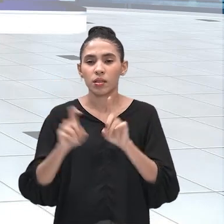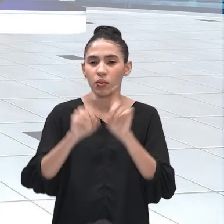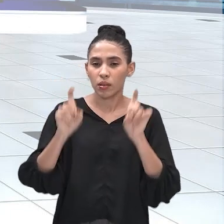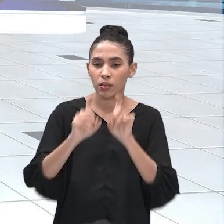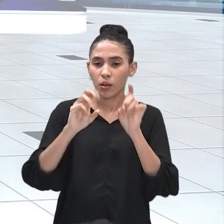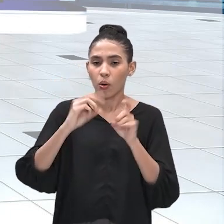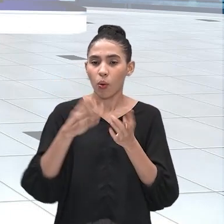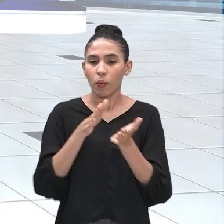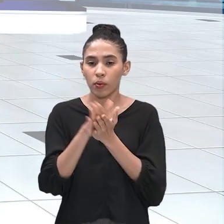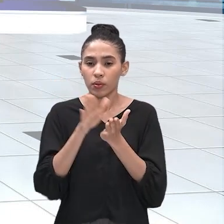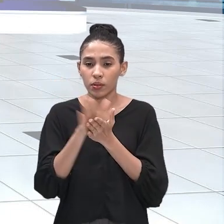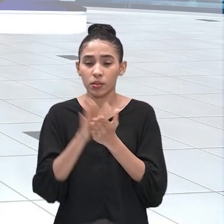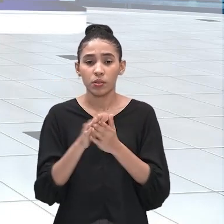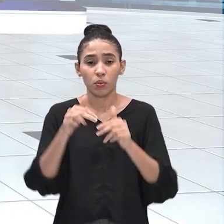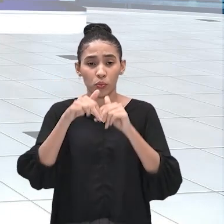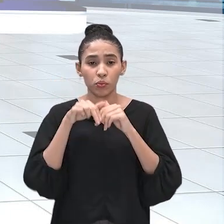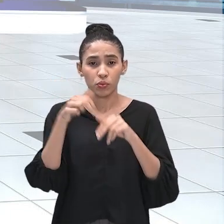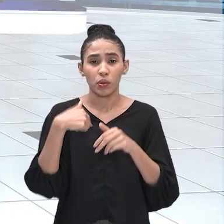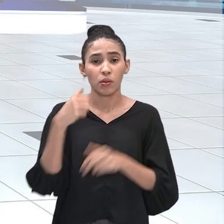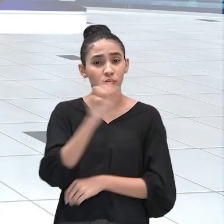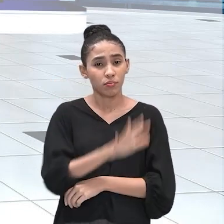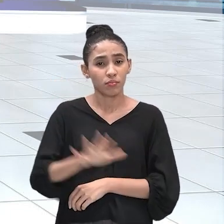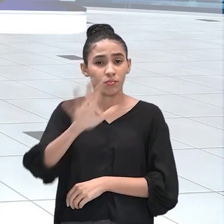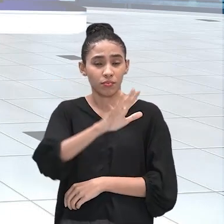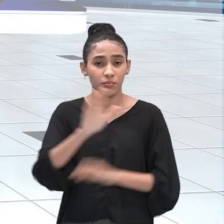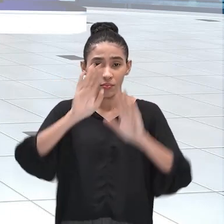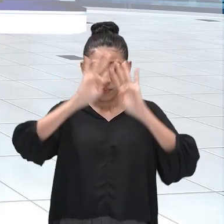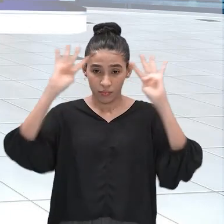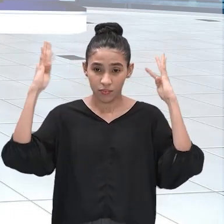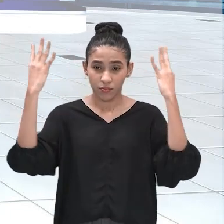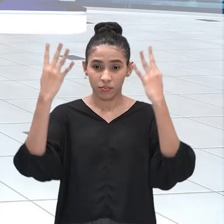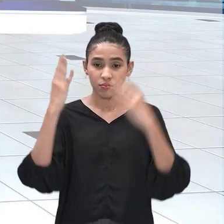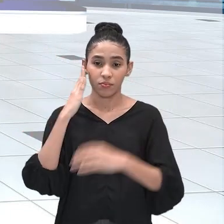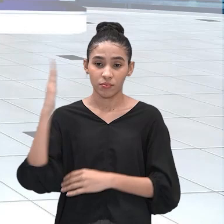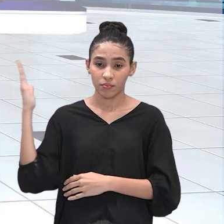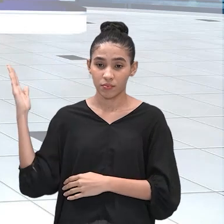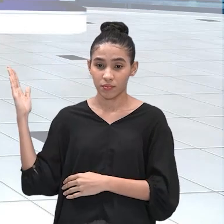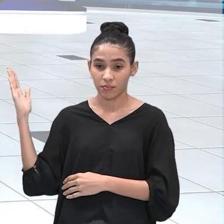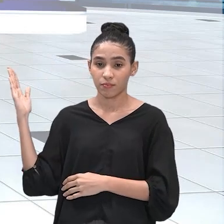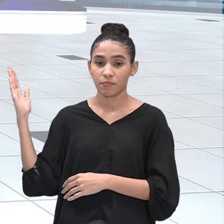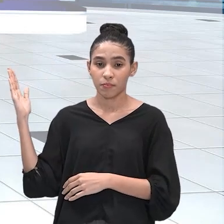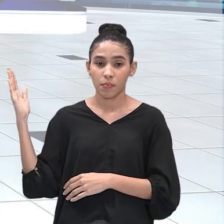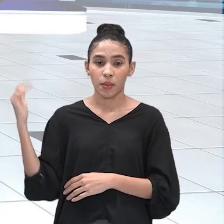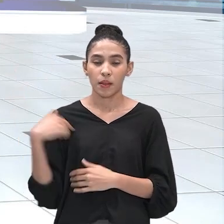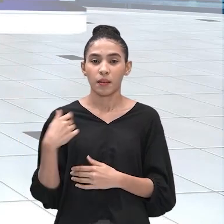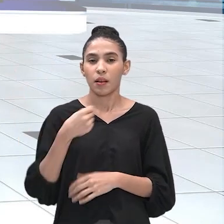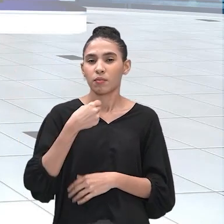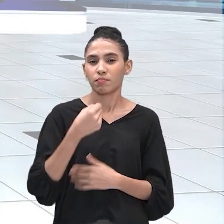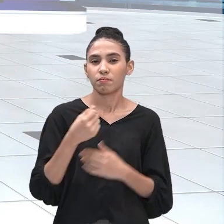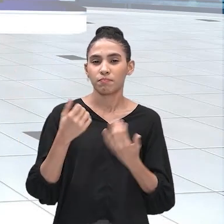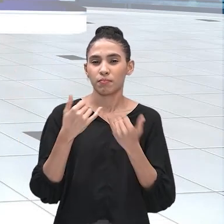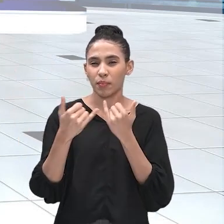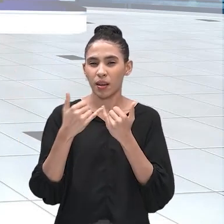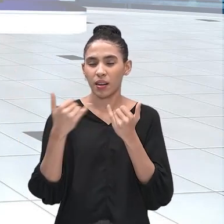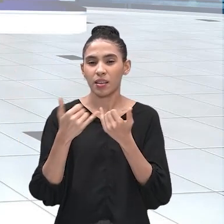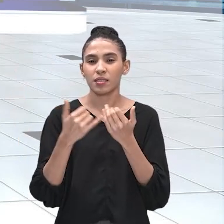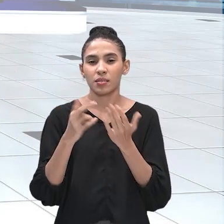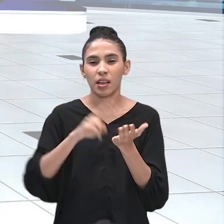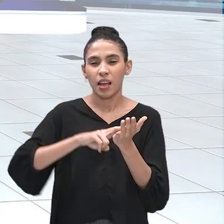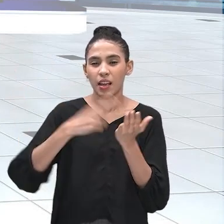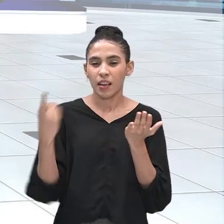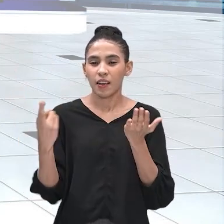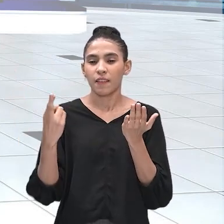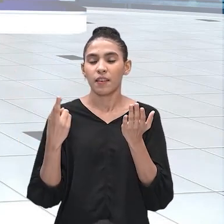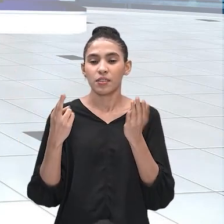aqui neste cenário maravilhoso, mostrando para vocês basicamente ali uma redação de uma revista, mostrando